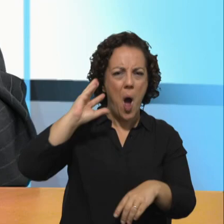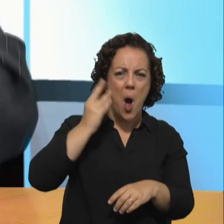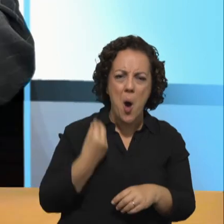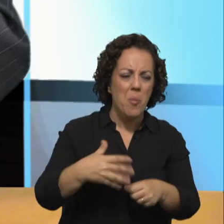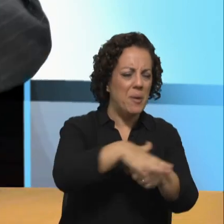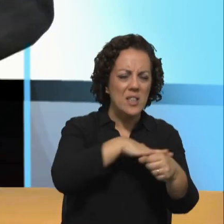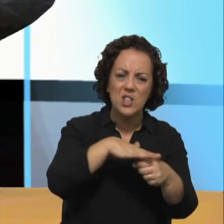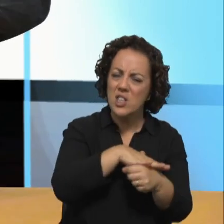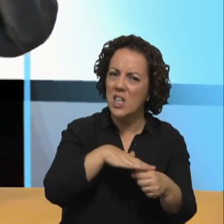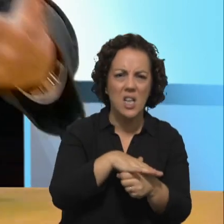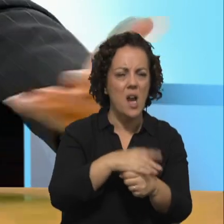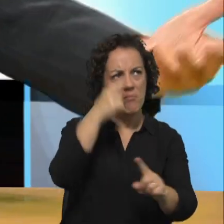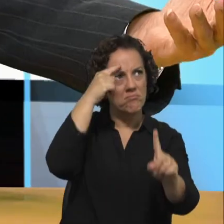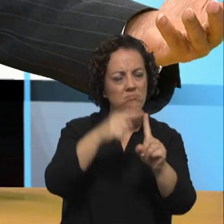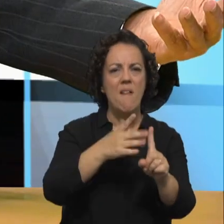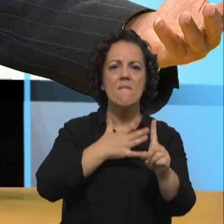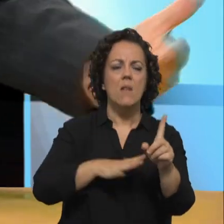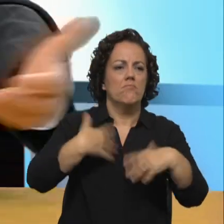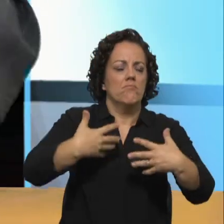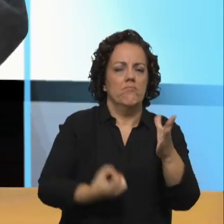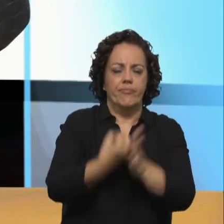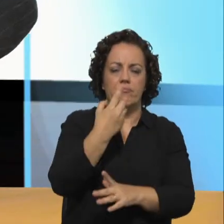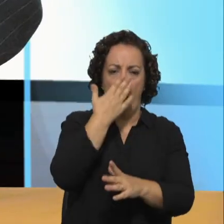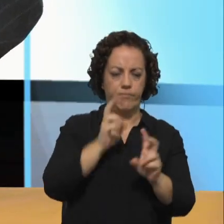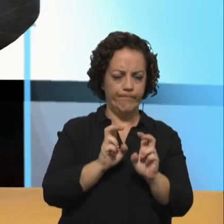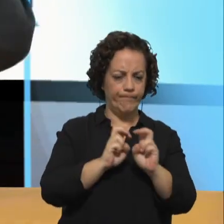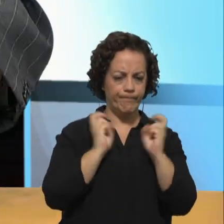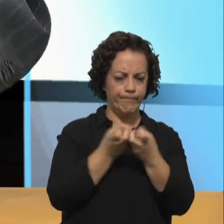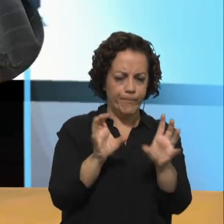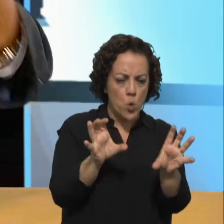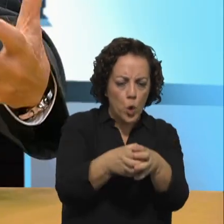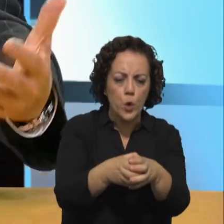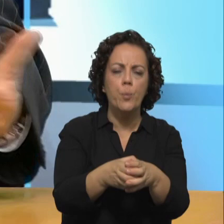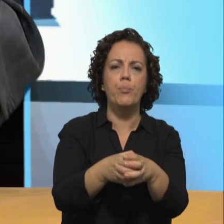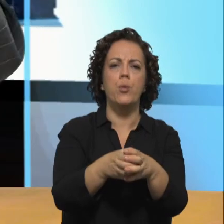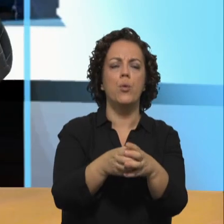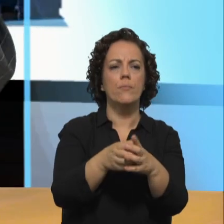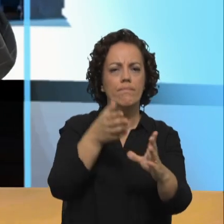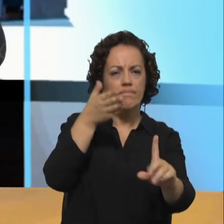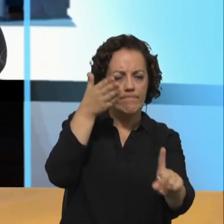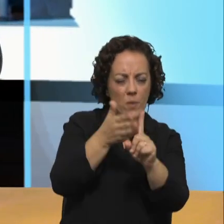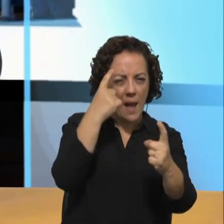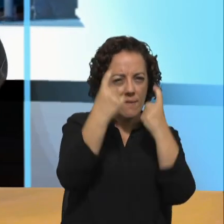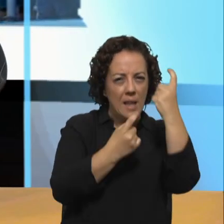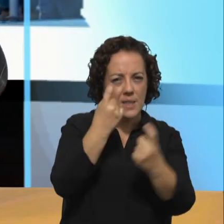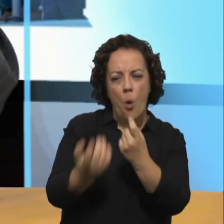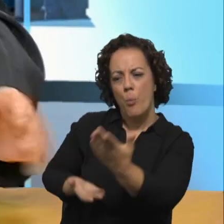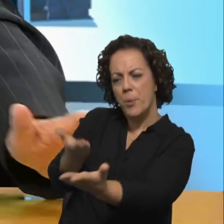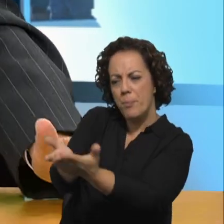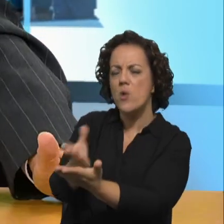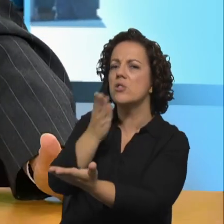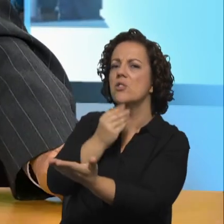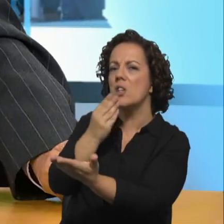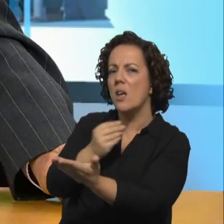a constituição de uma mesa, de um grupo de reflexão que proponha a Israel uma agenda e